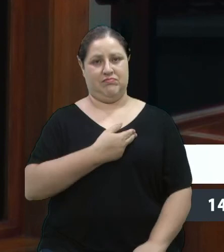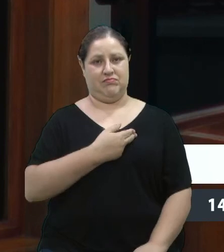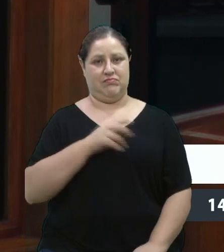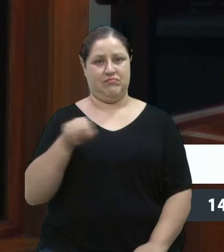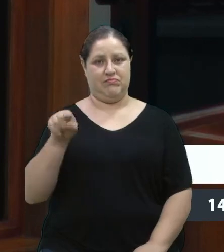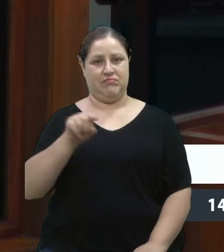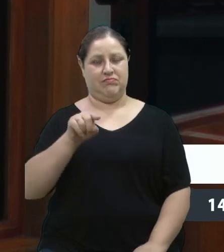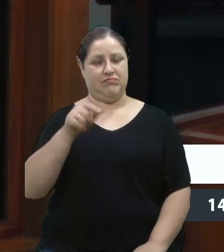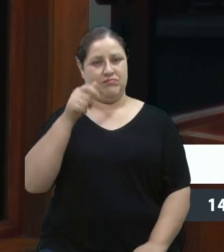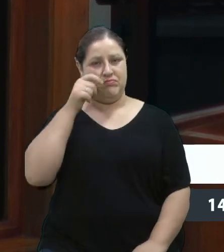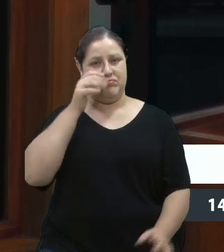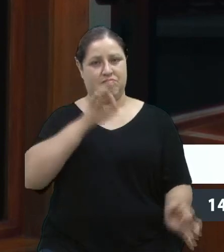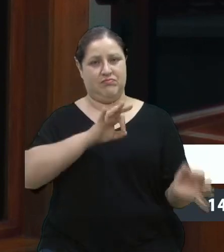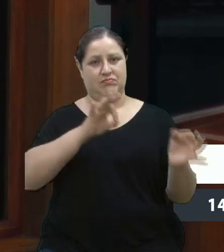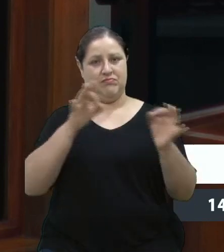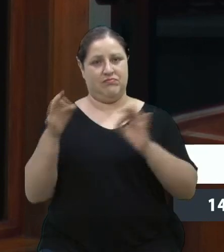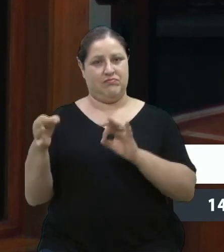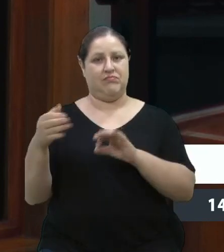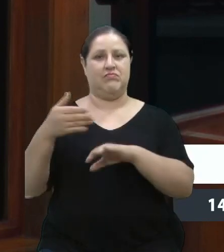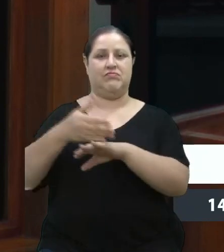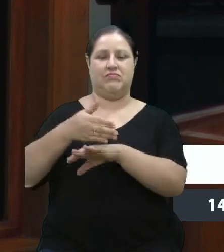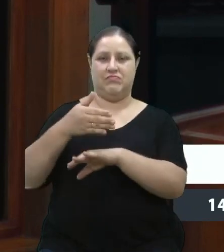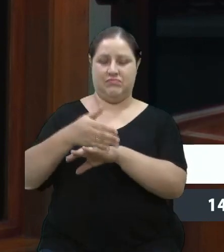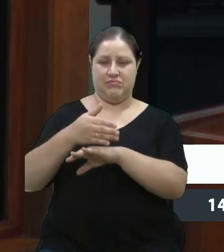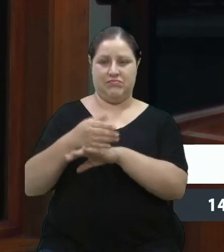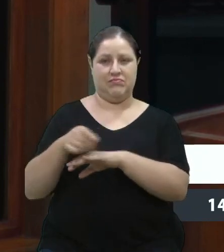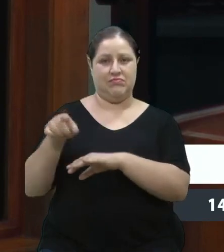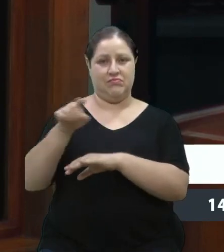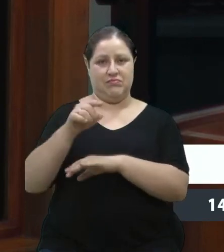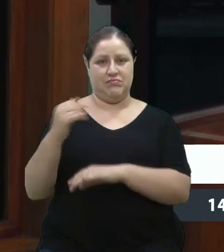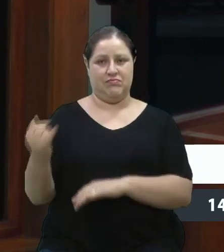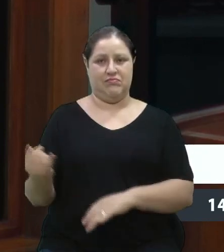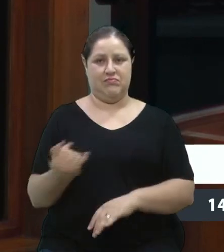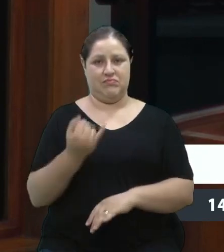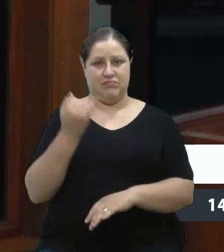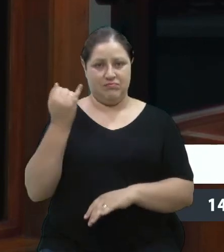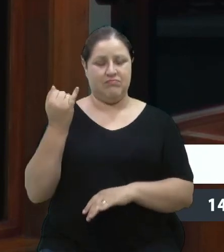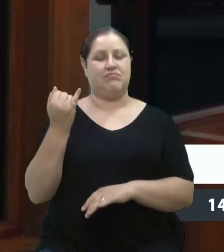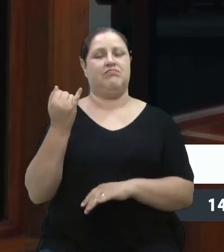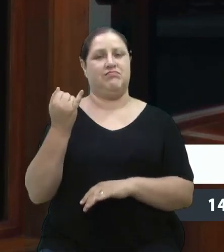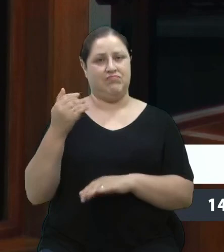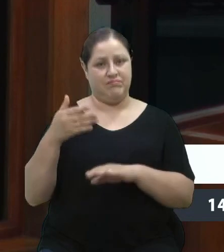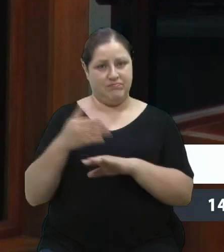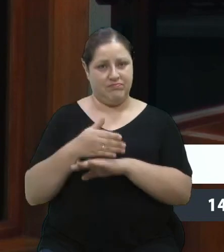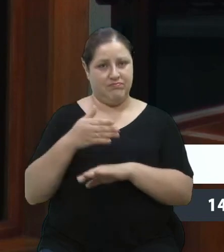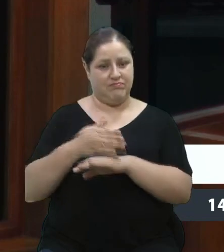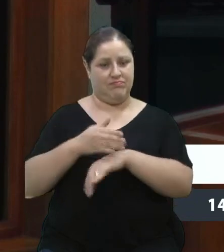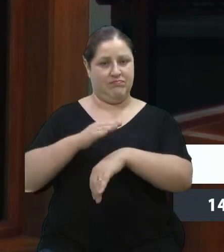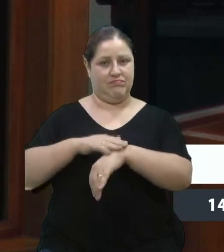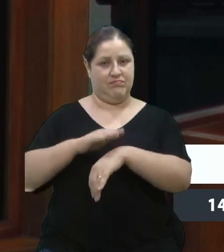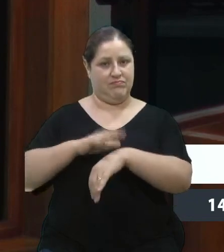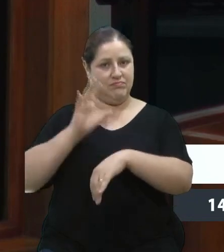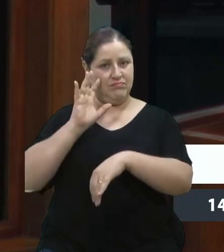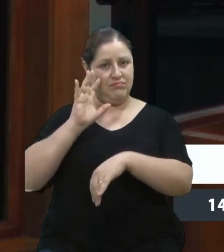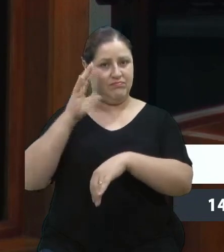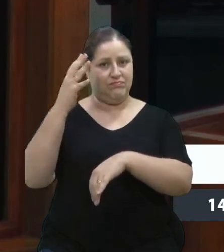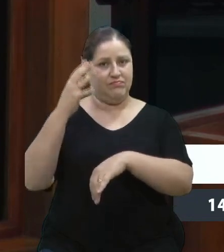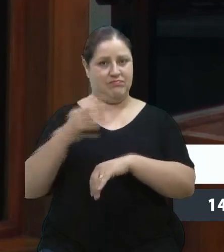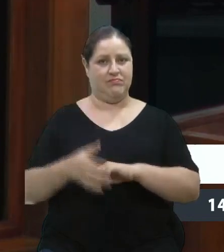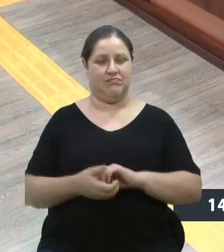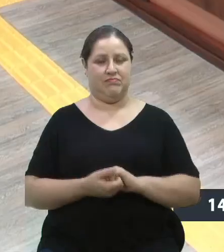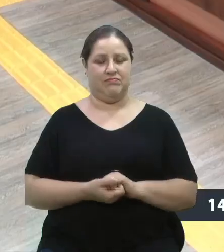acompanhando, participem. A participação de vocês faz toda a diferença na tomada de decisões. Obrigada.